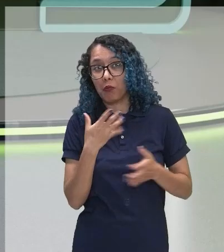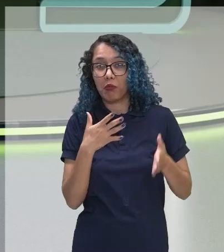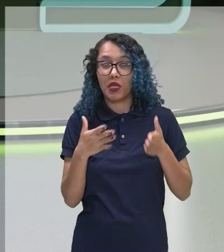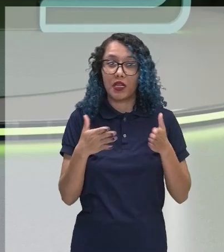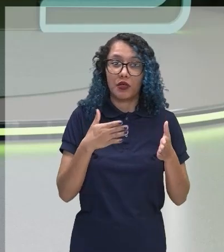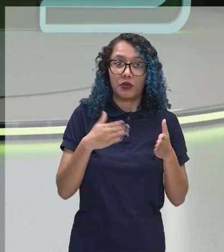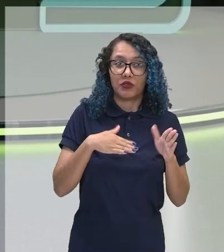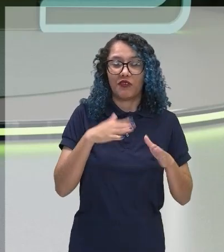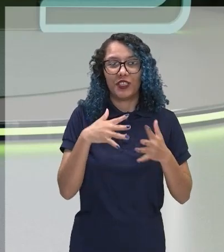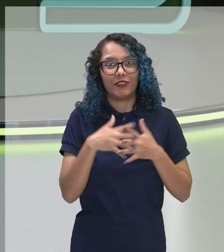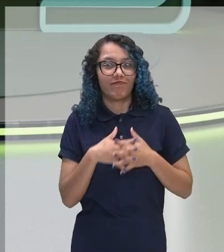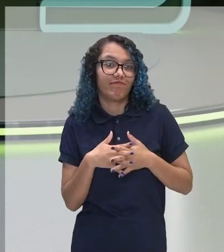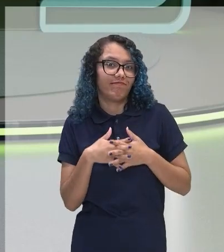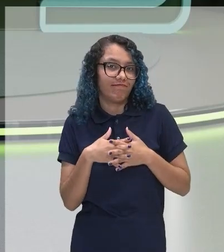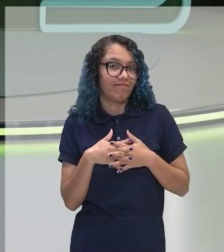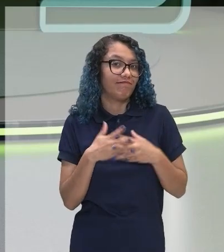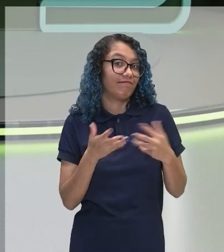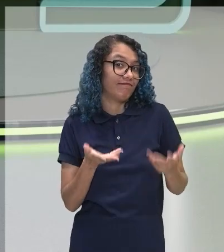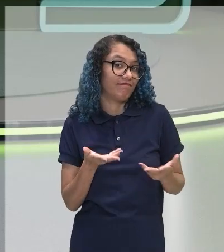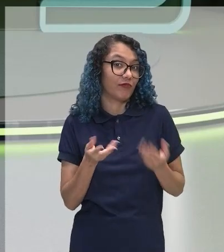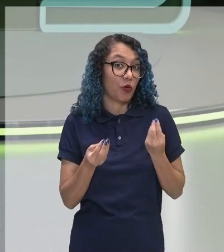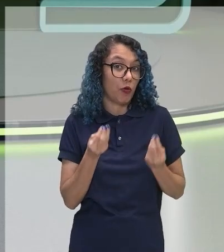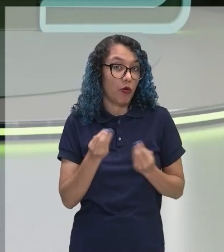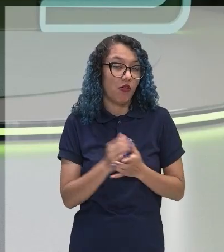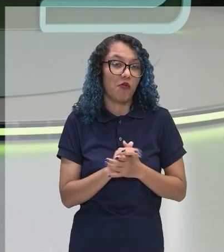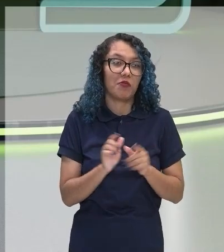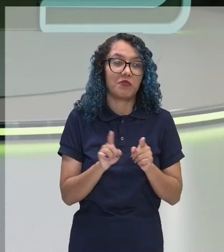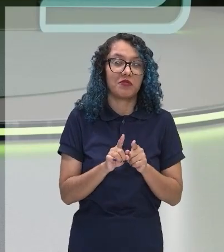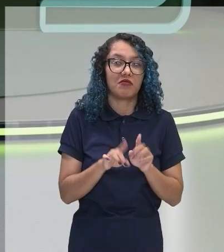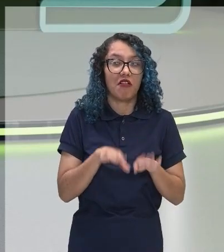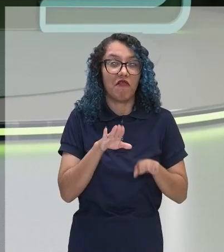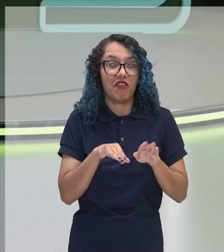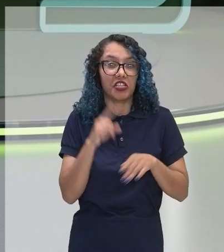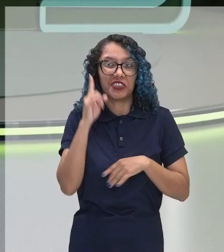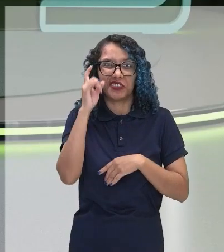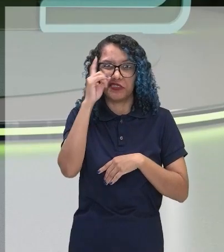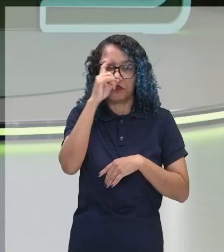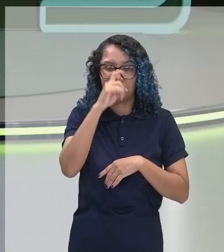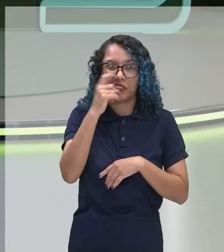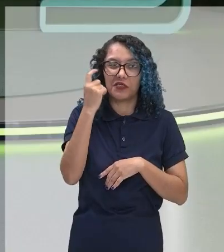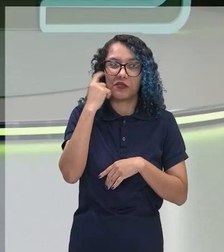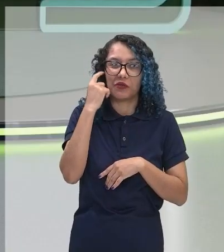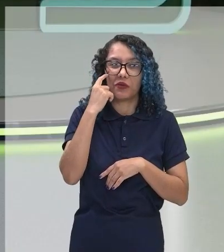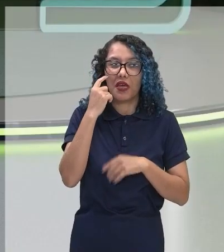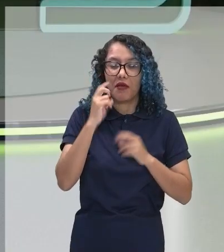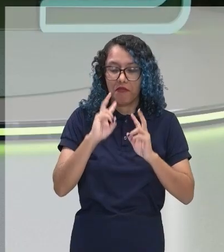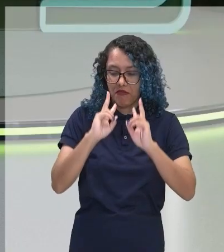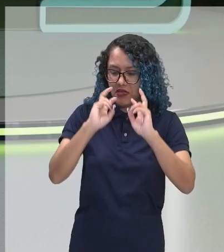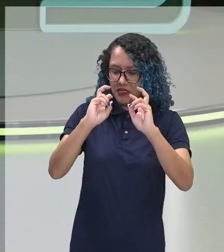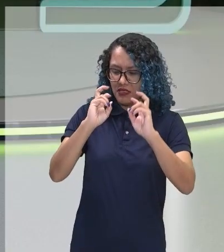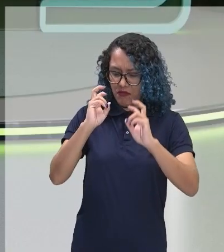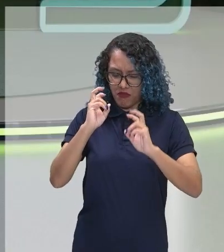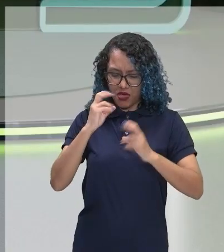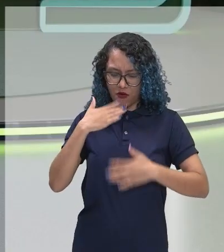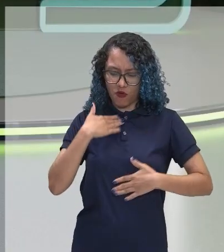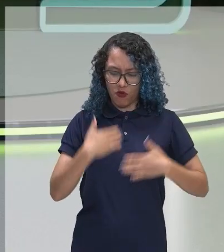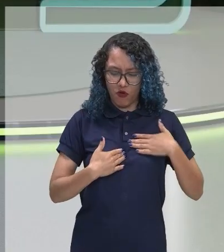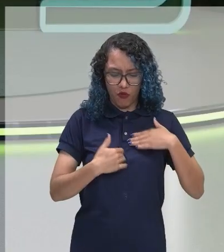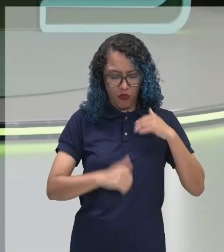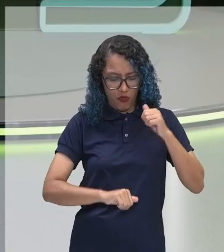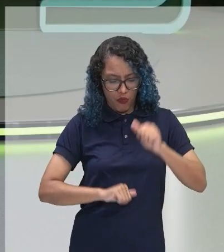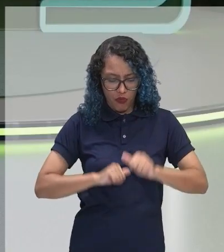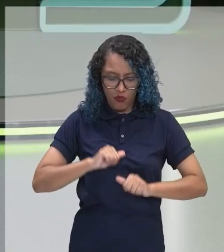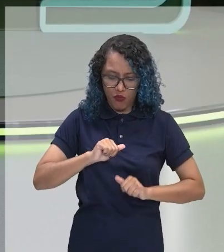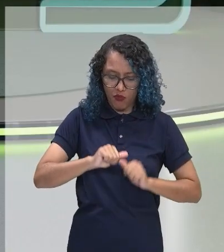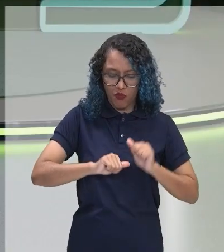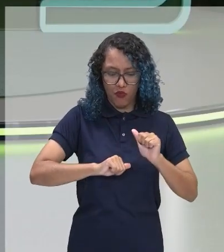mais complicada, né? Será que foi difícil ver como o seu corpo transformava, né? À medida que você